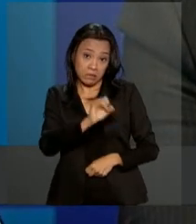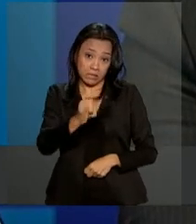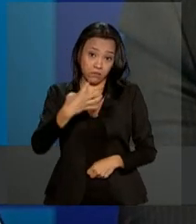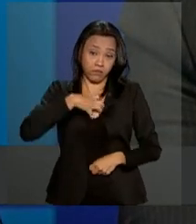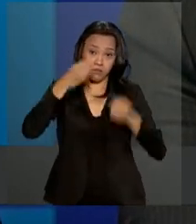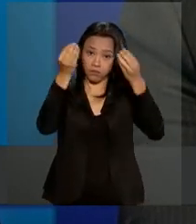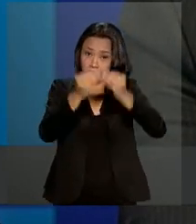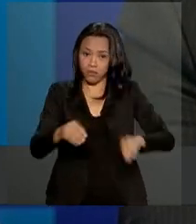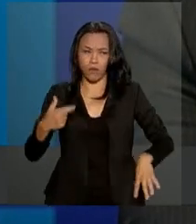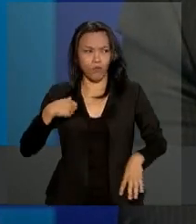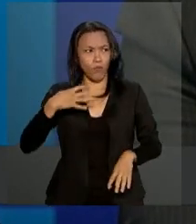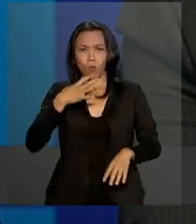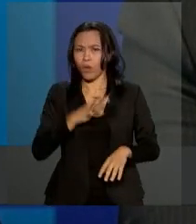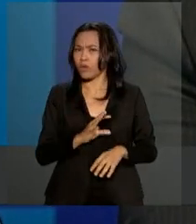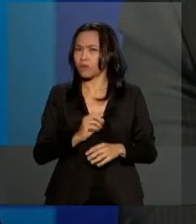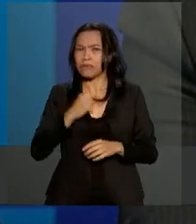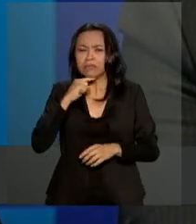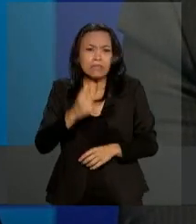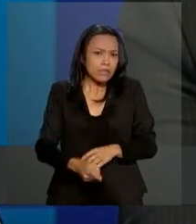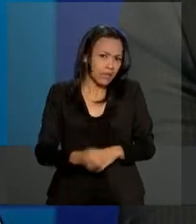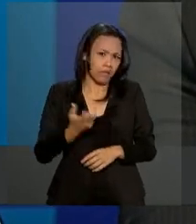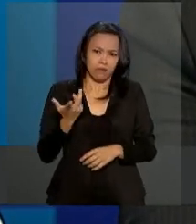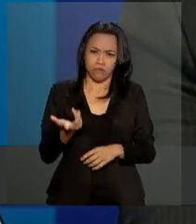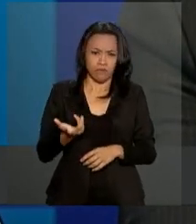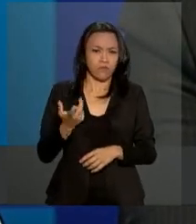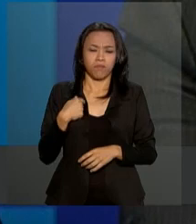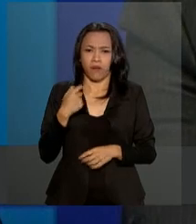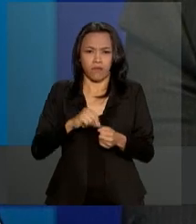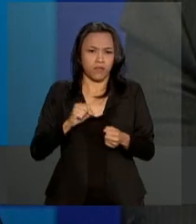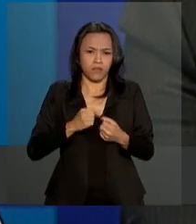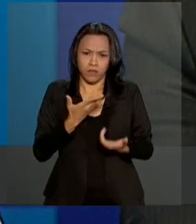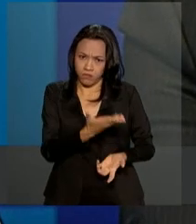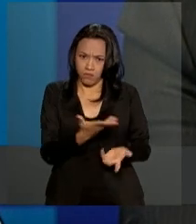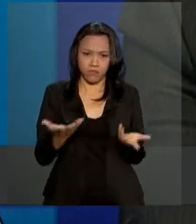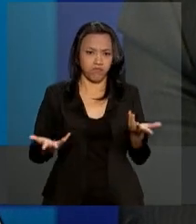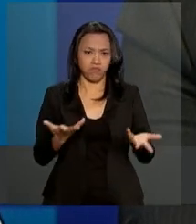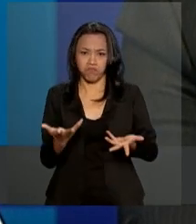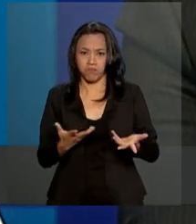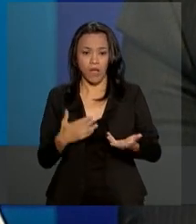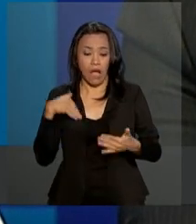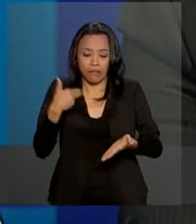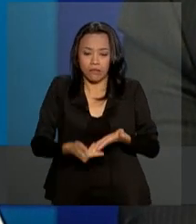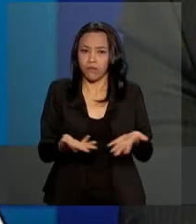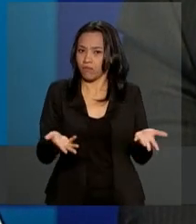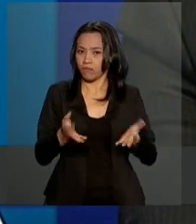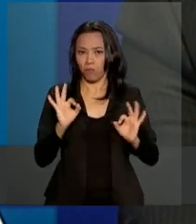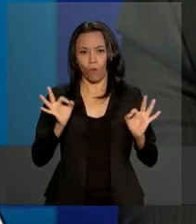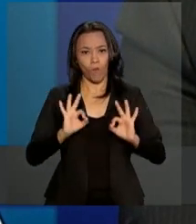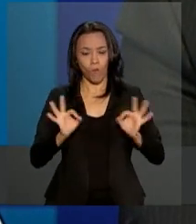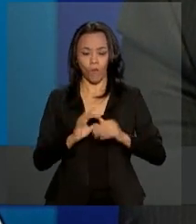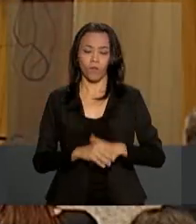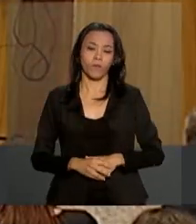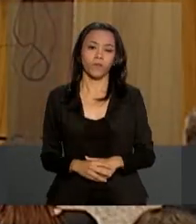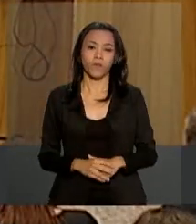que tenha argumentos para poder fazer uma coisa uma postura dessa até agora